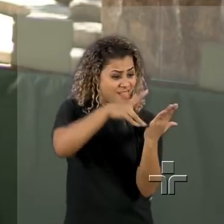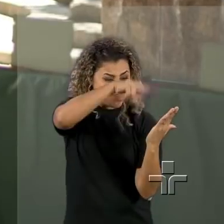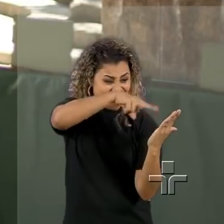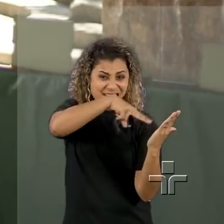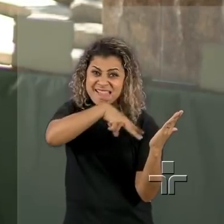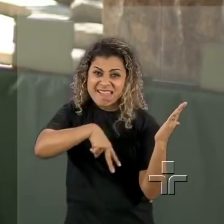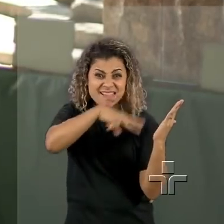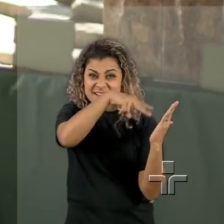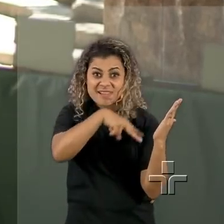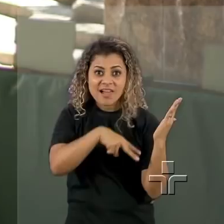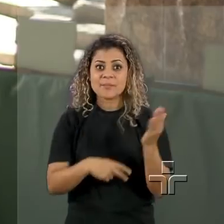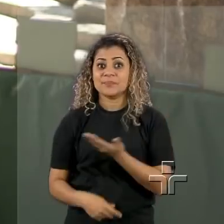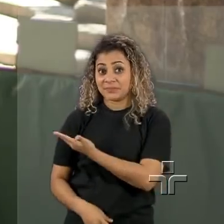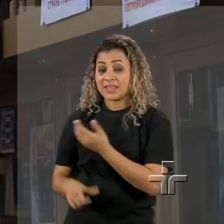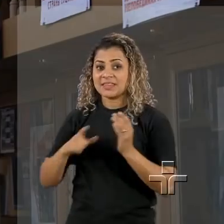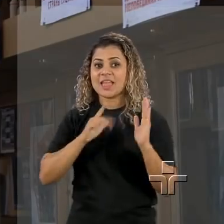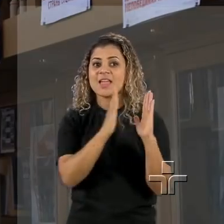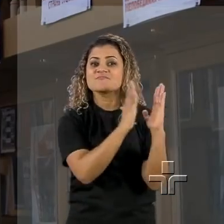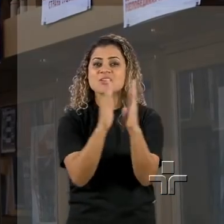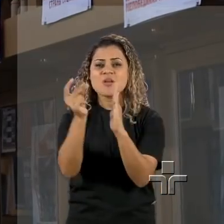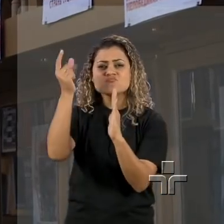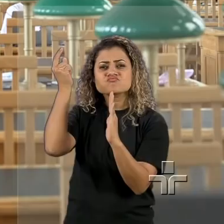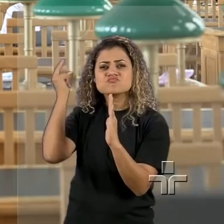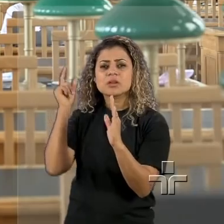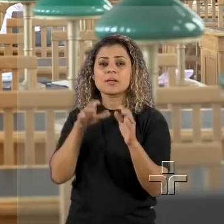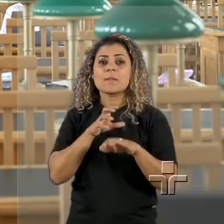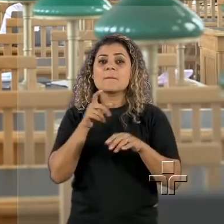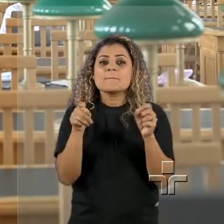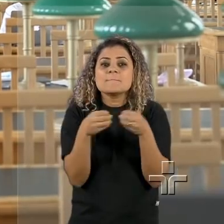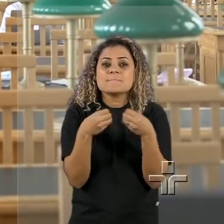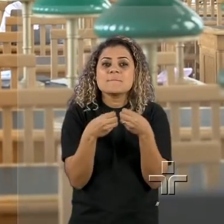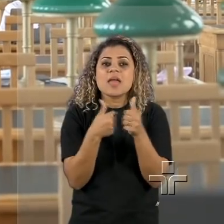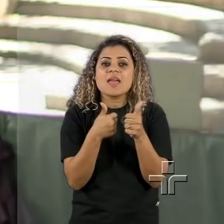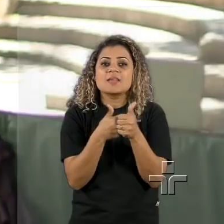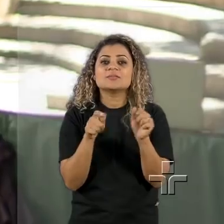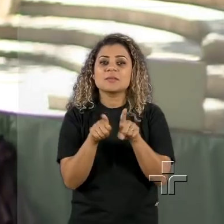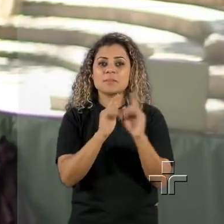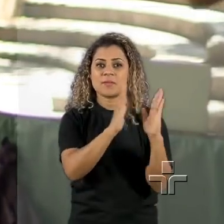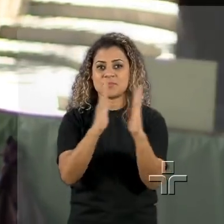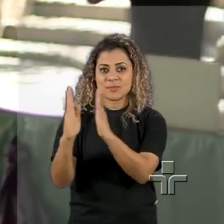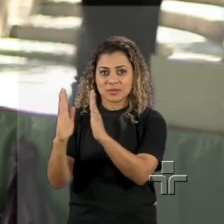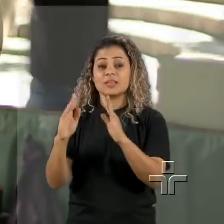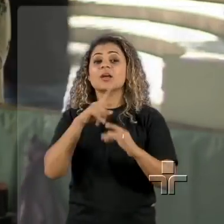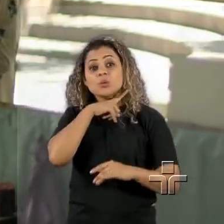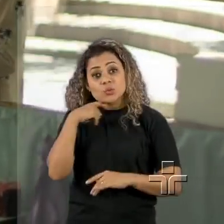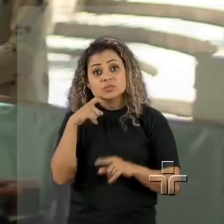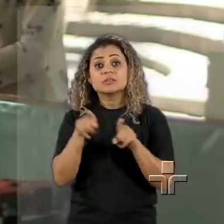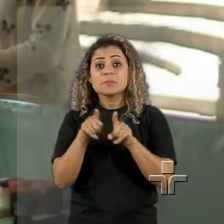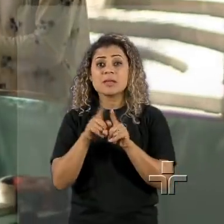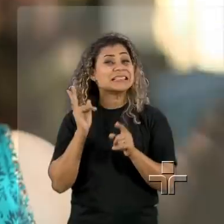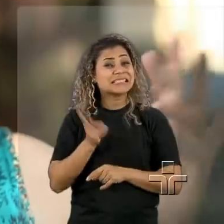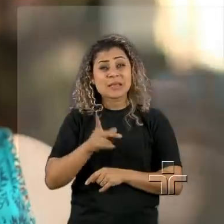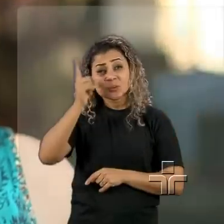investigação para que se chegue a uma conclusão. No caso da mulher, é exatamente isso. Quer dizer,